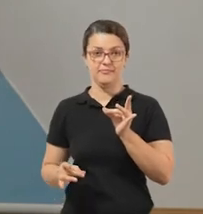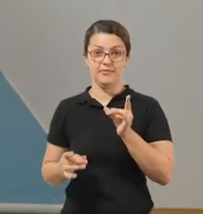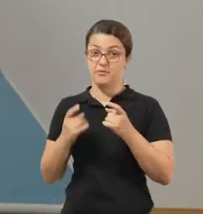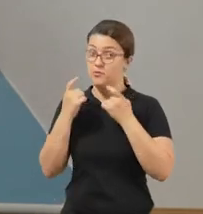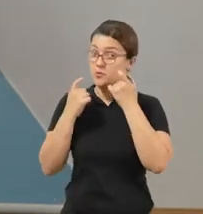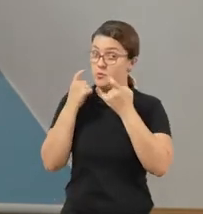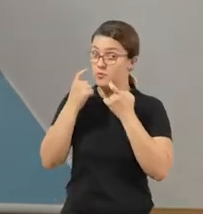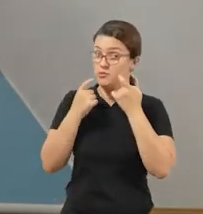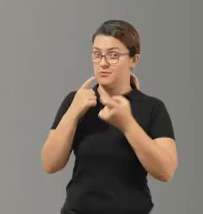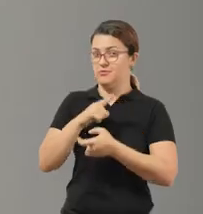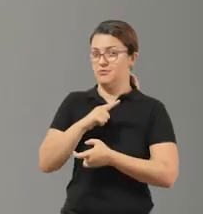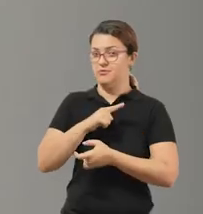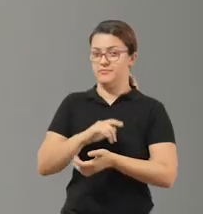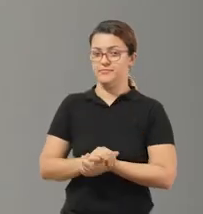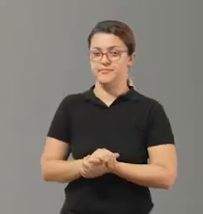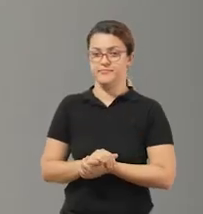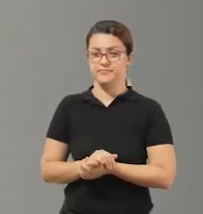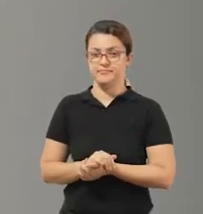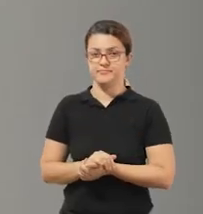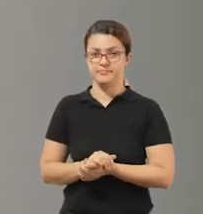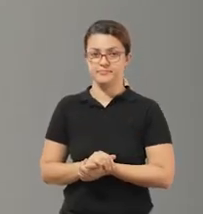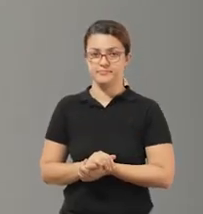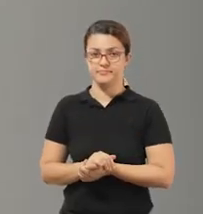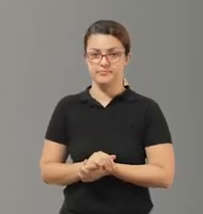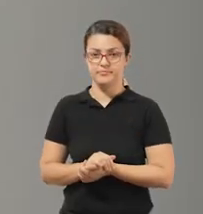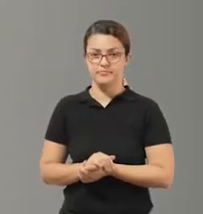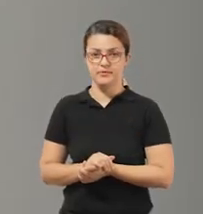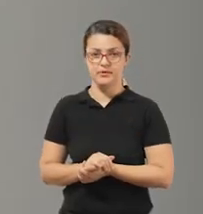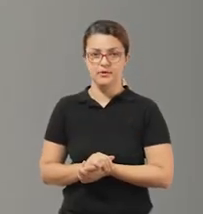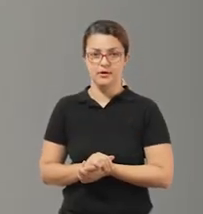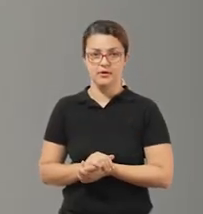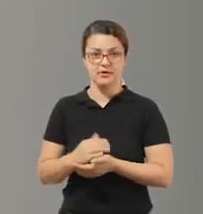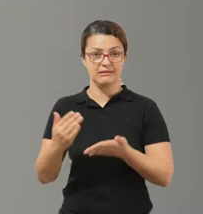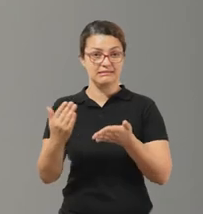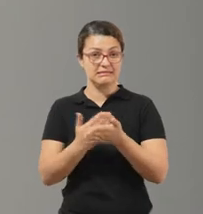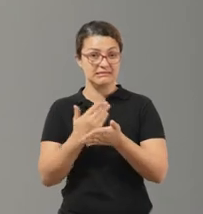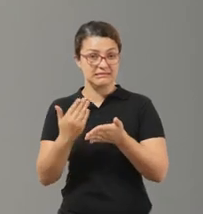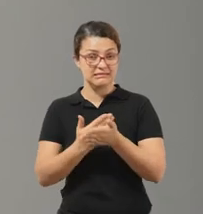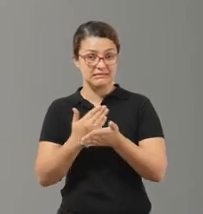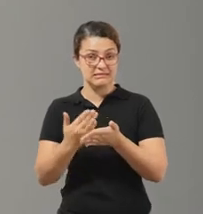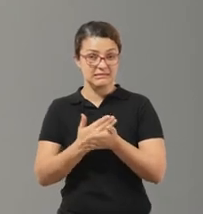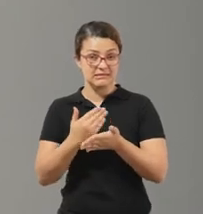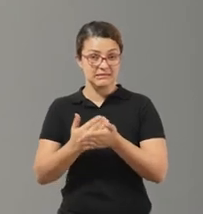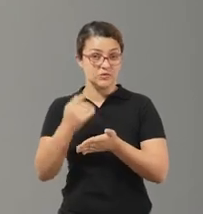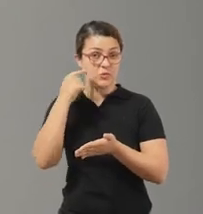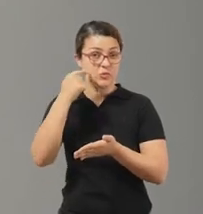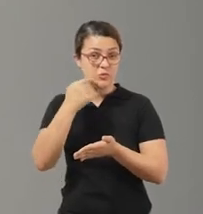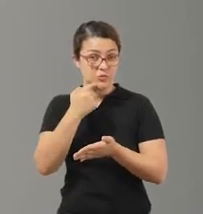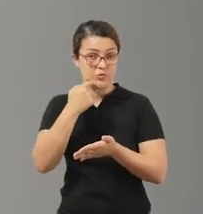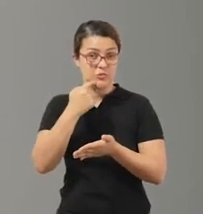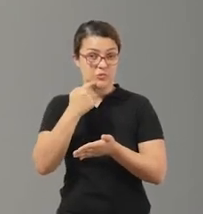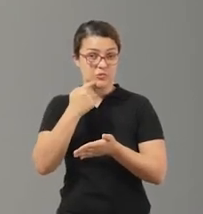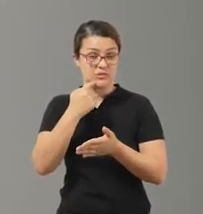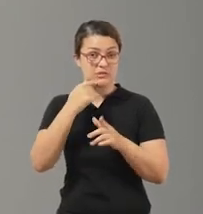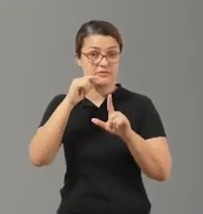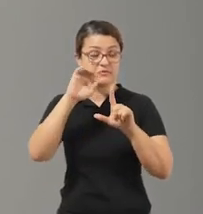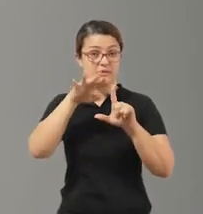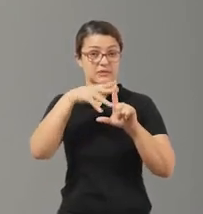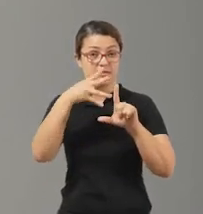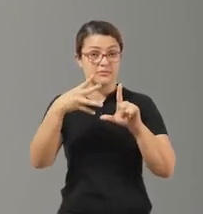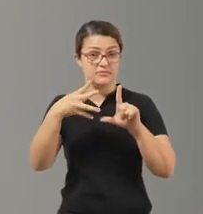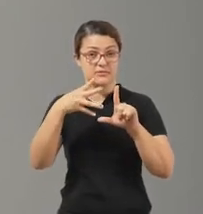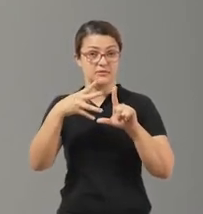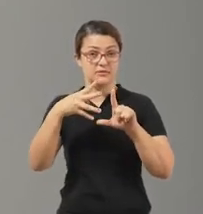é a preocupação que você vai ter. Para as crianças com deficiência auditiva, você vai lá na tabela do Lição de Casa, você vai encontrar o